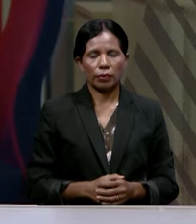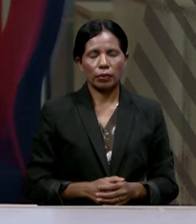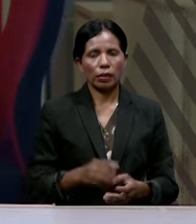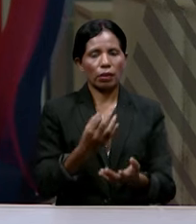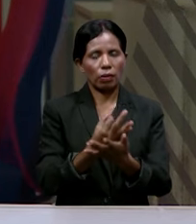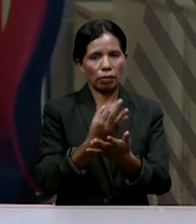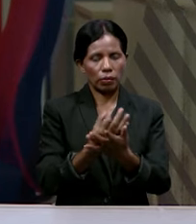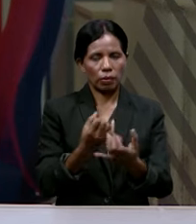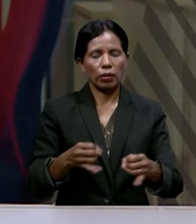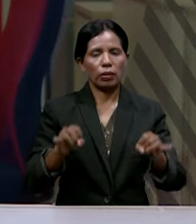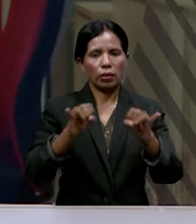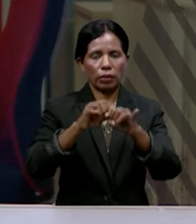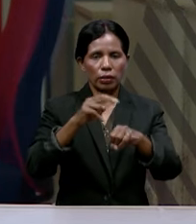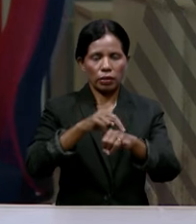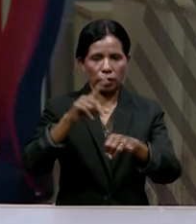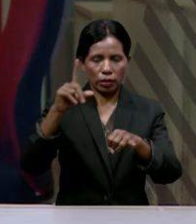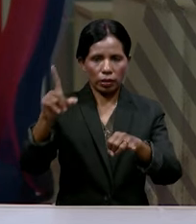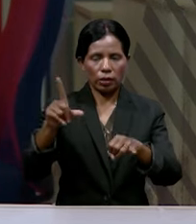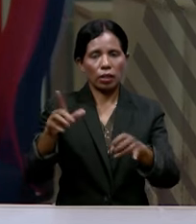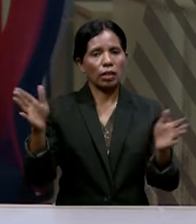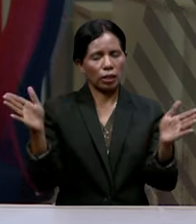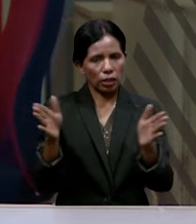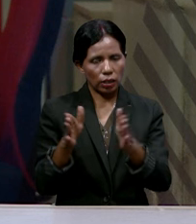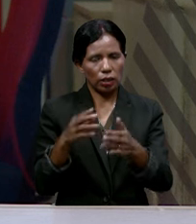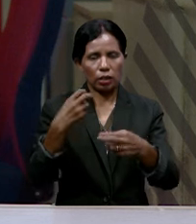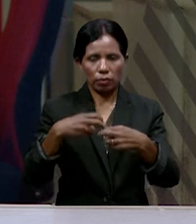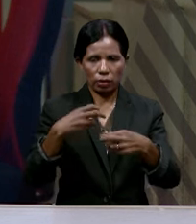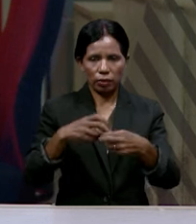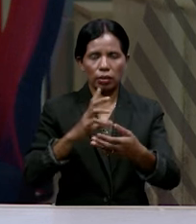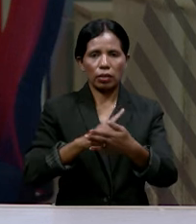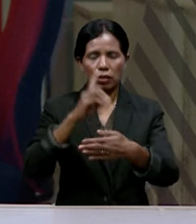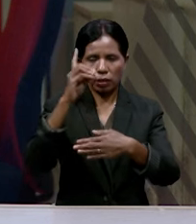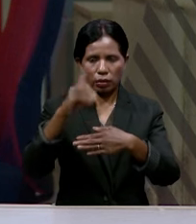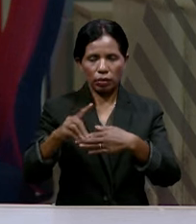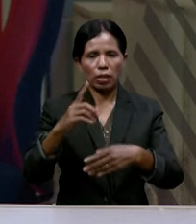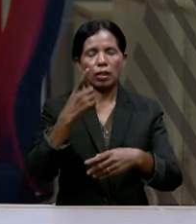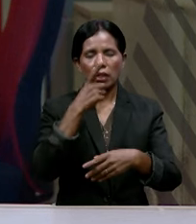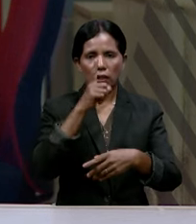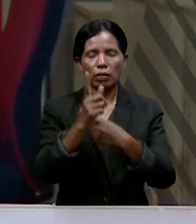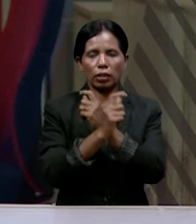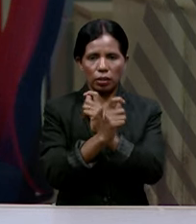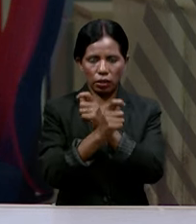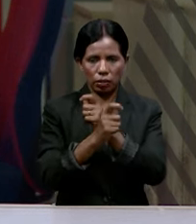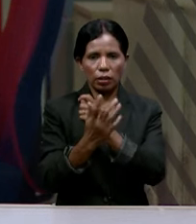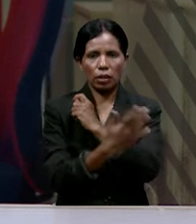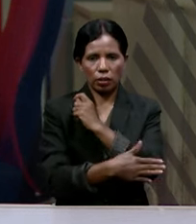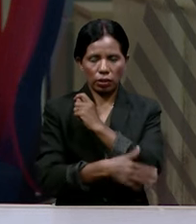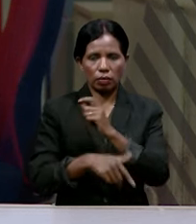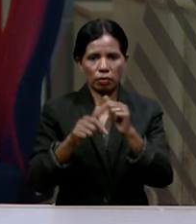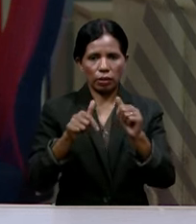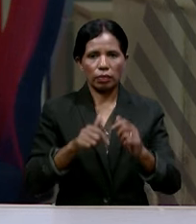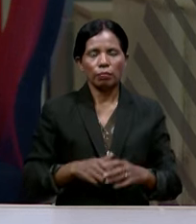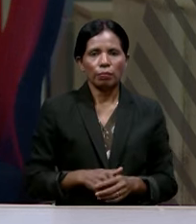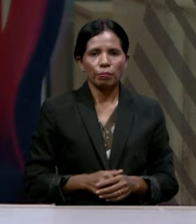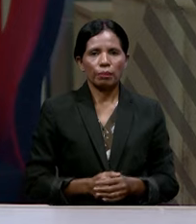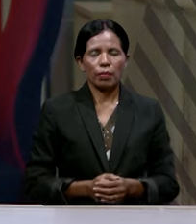Orçamento ba Instituto Nacional Linguístico KIC dificulta desenvolvimento lian tetung iha rai larang.